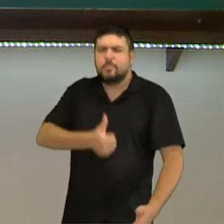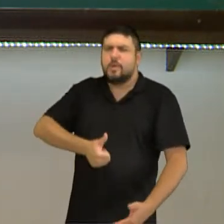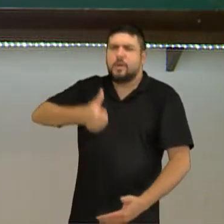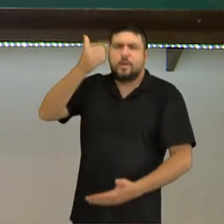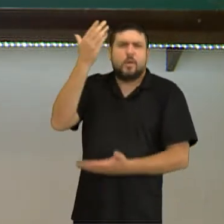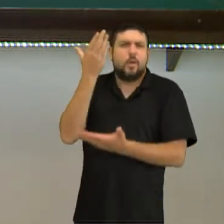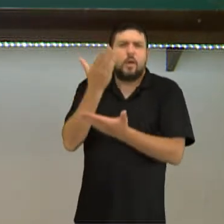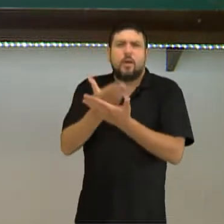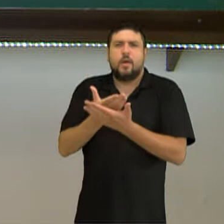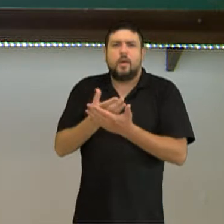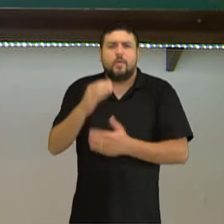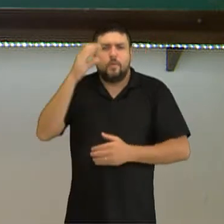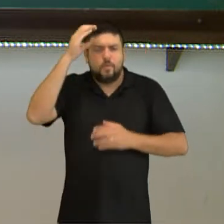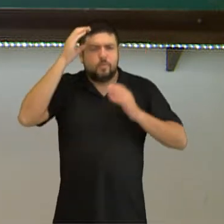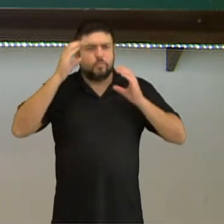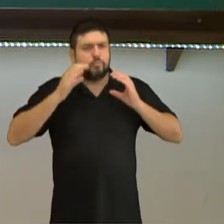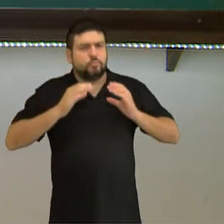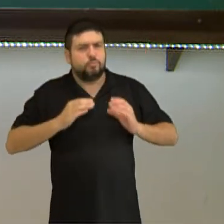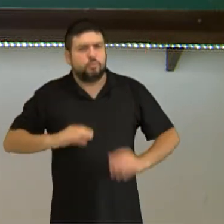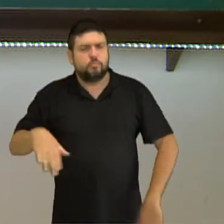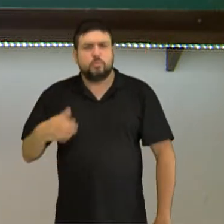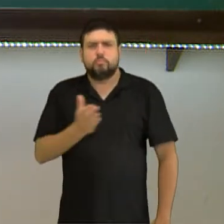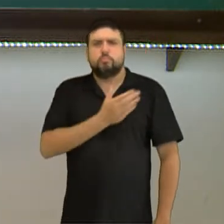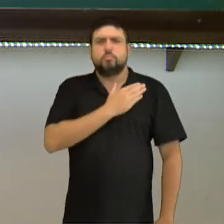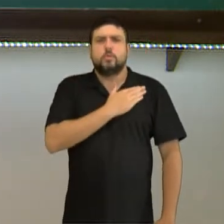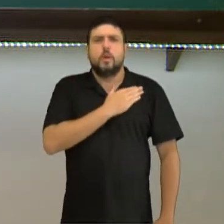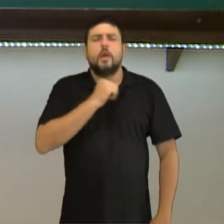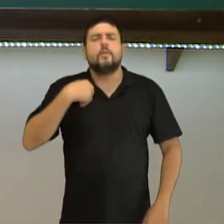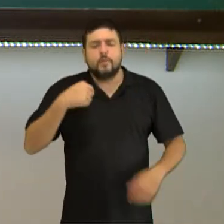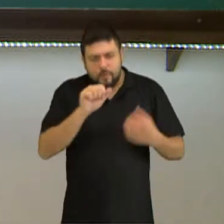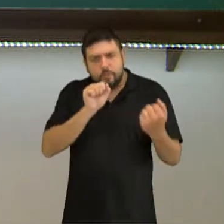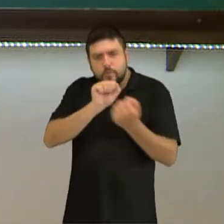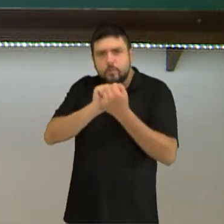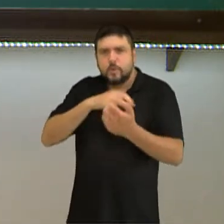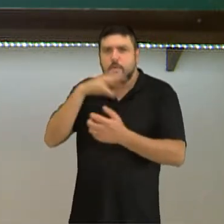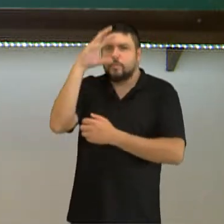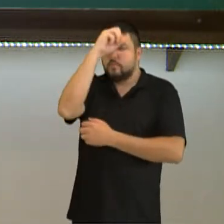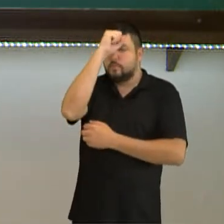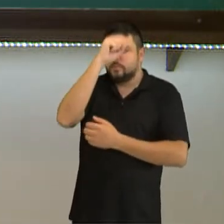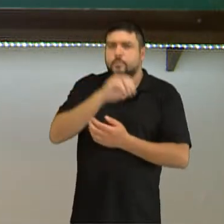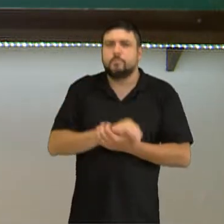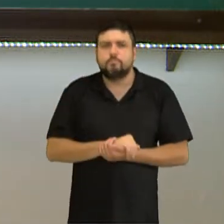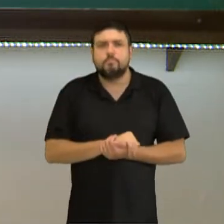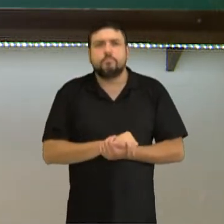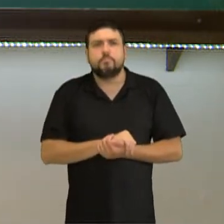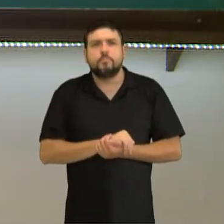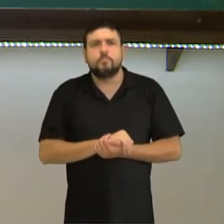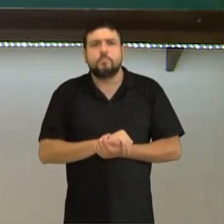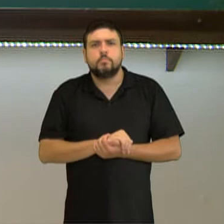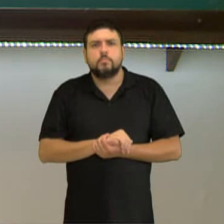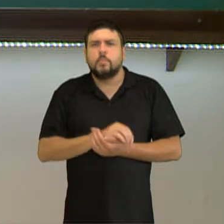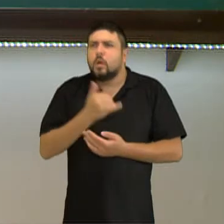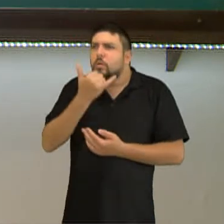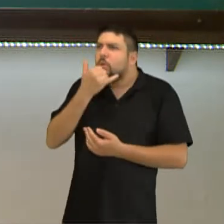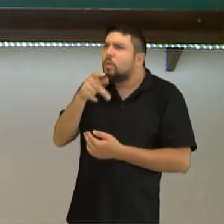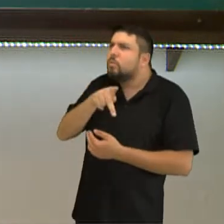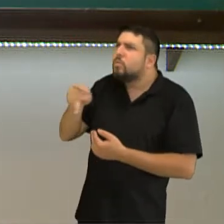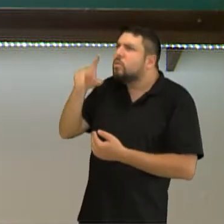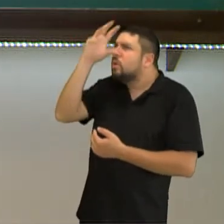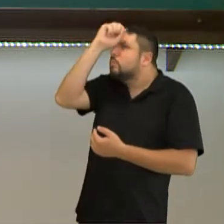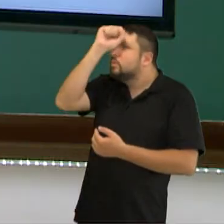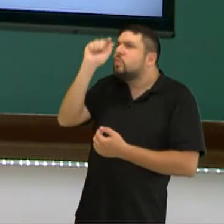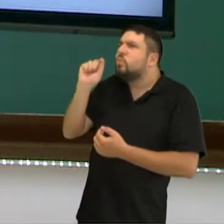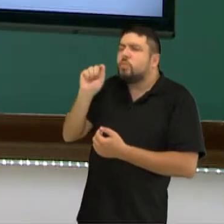de cidadania e civismo. Vem junto e vamos aprender muito. Aprender o quê? Calma,